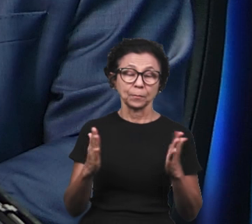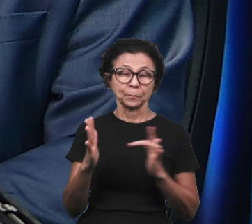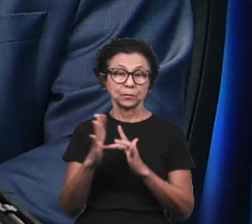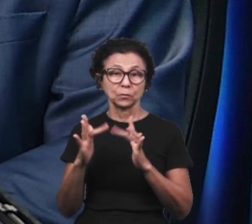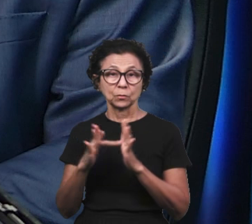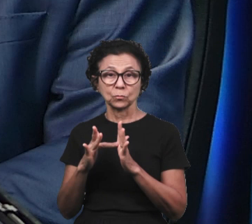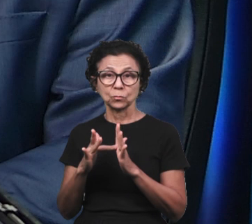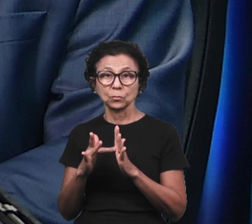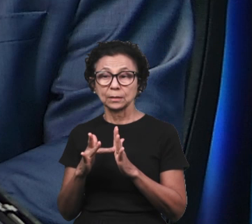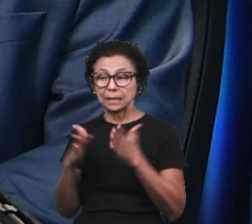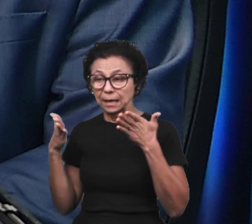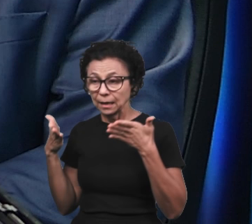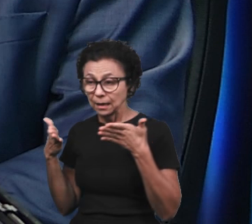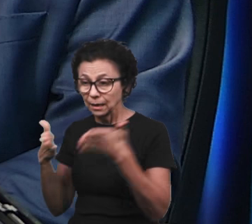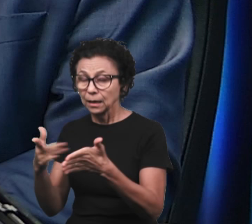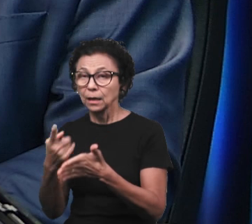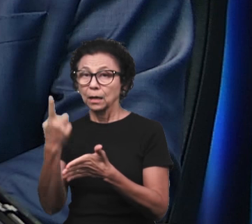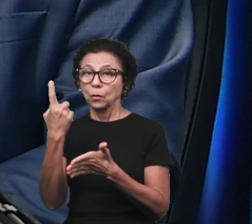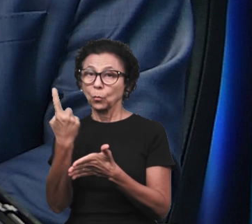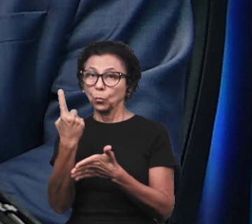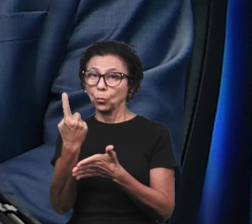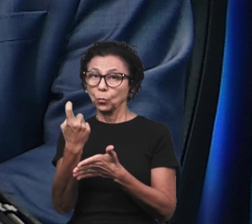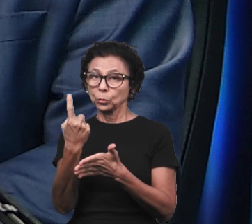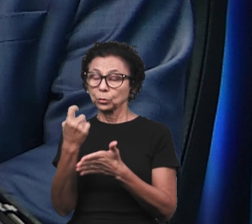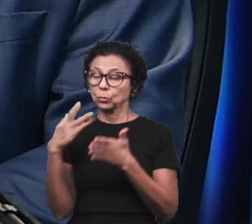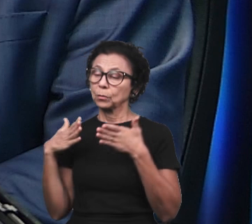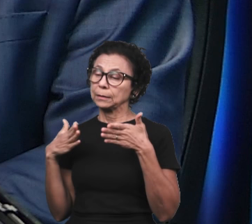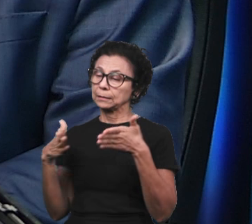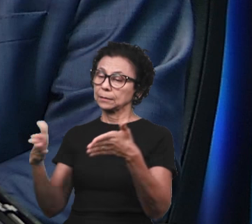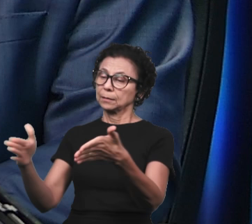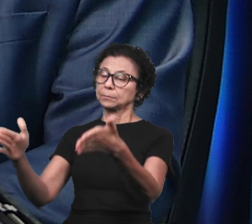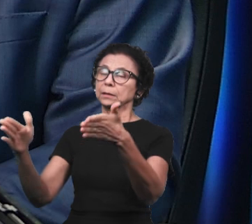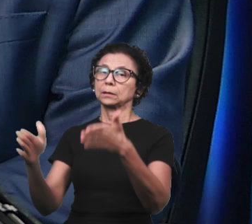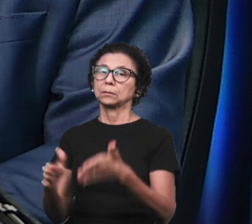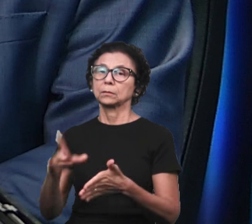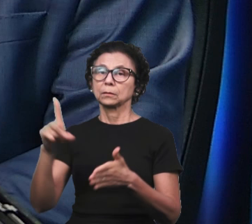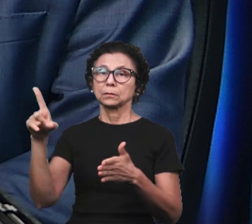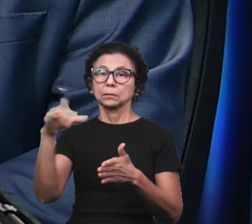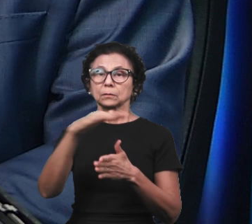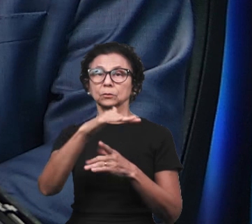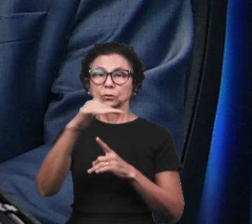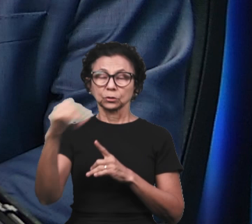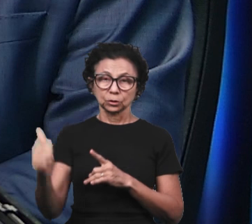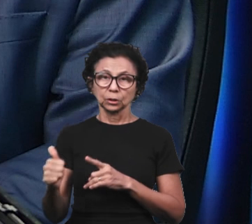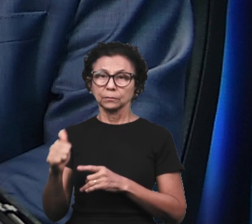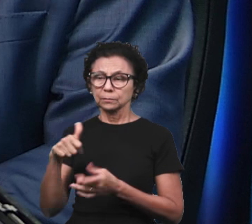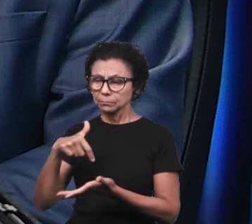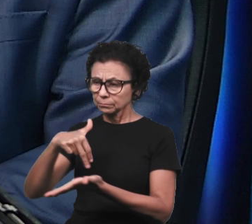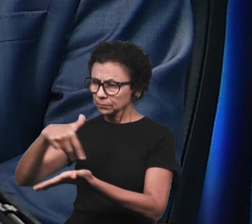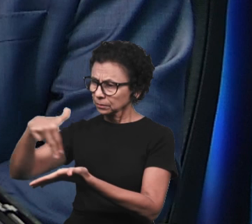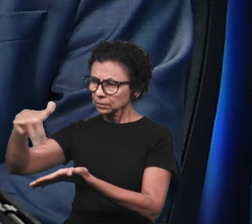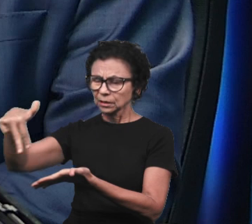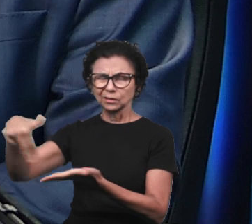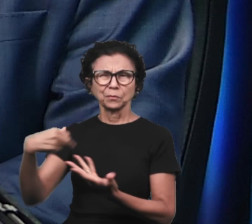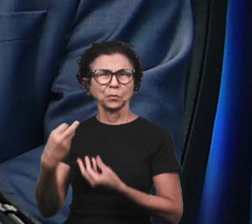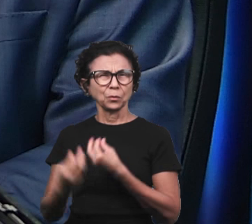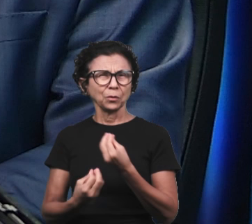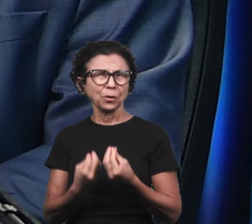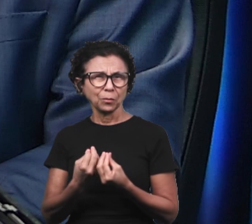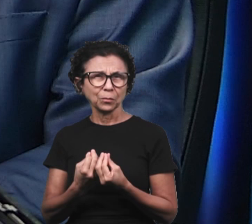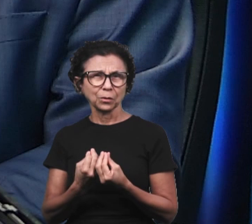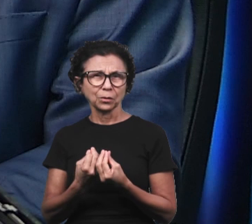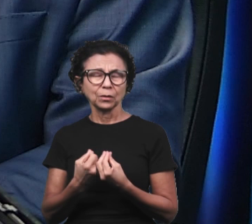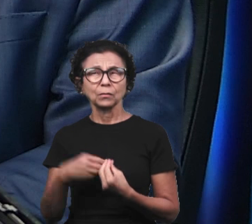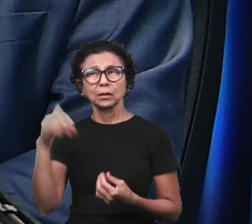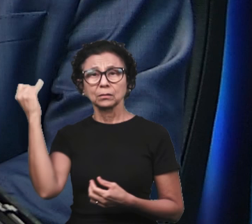estático. Então, se o homem é chamado, ele precisa de andar no caminho, ou seja, atender a revelação. Como que é andar no caminho? É atender